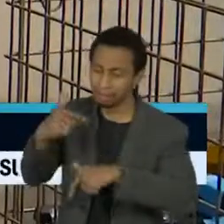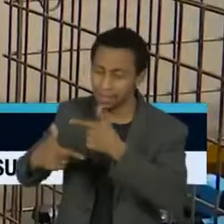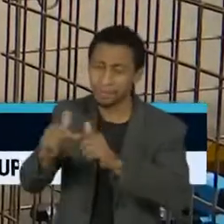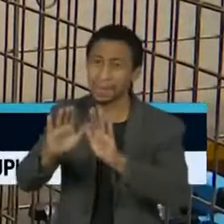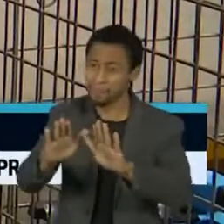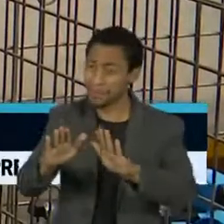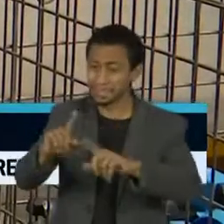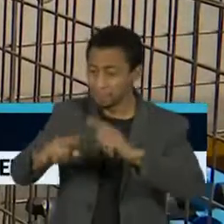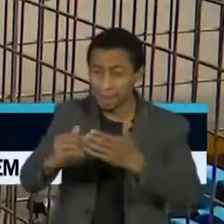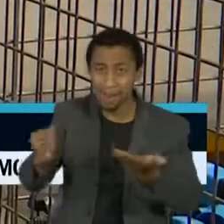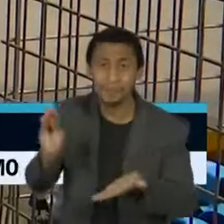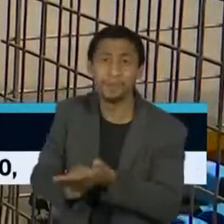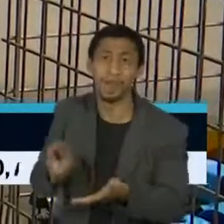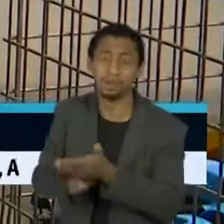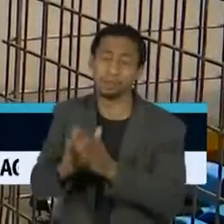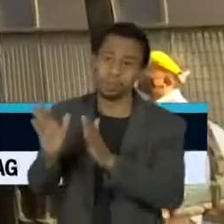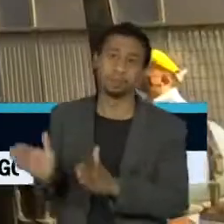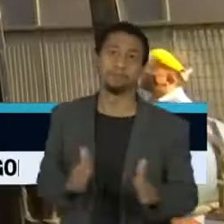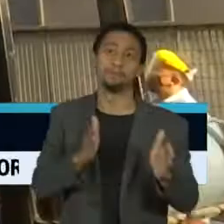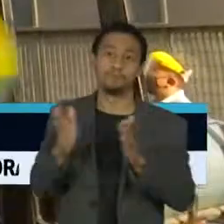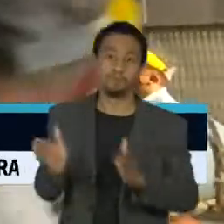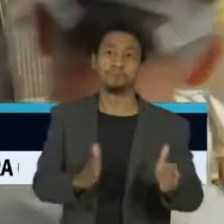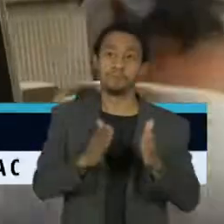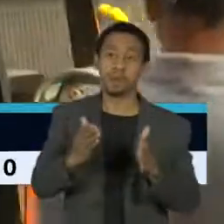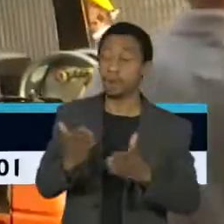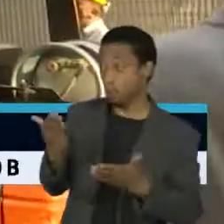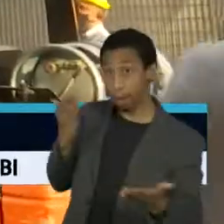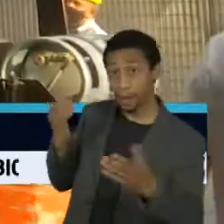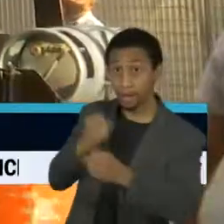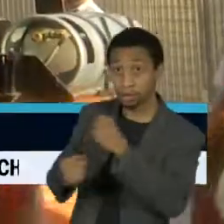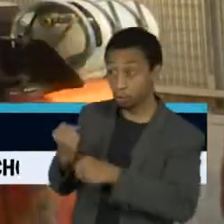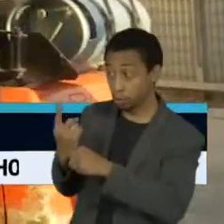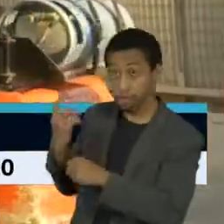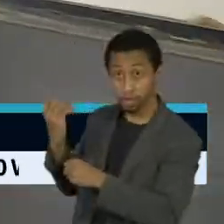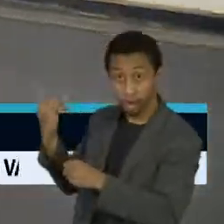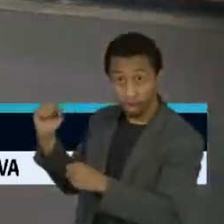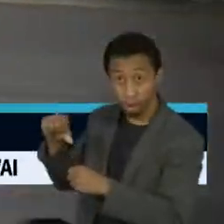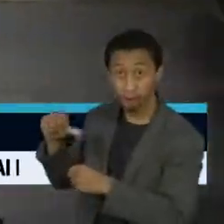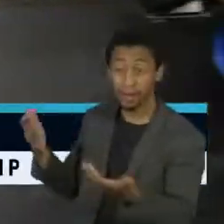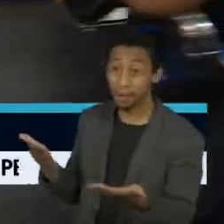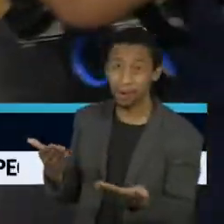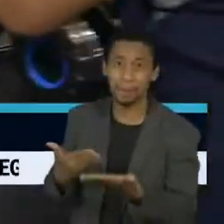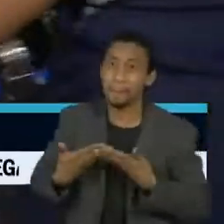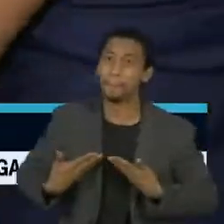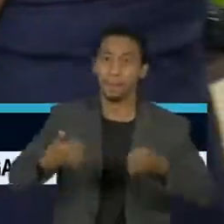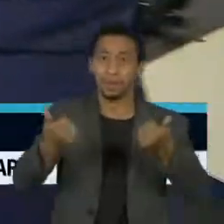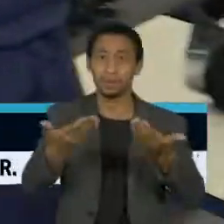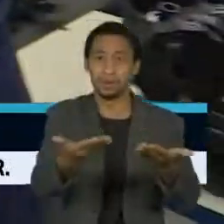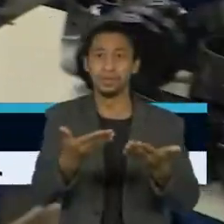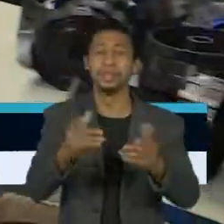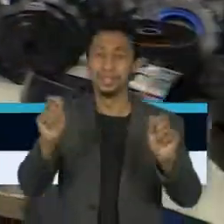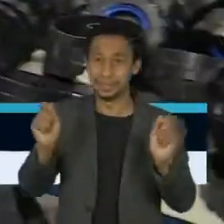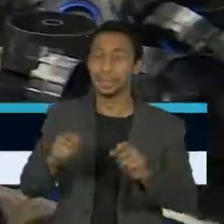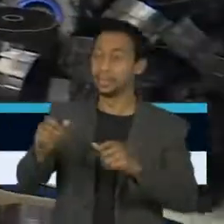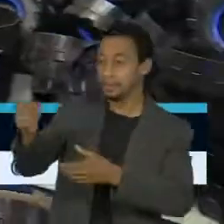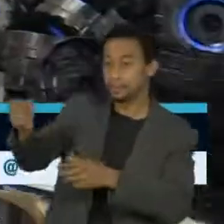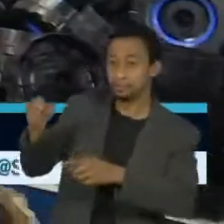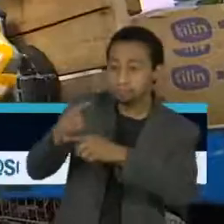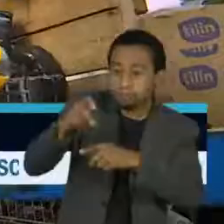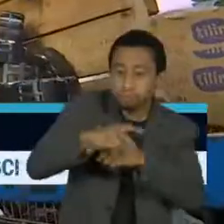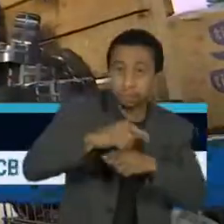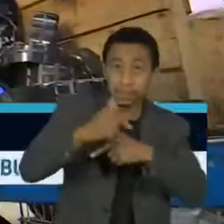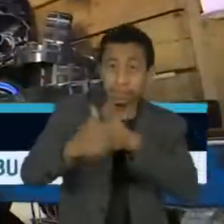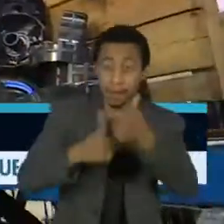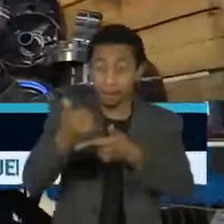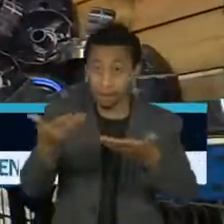trabalhando no ritmo acima do de 2019. Se as encomendas chegam, são necessários mais braços para dar conta do recado.